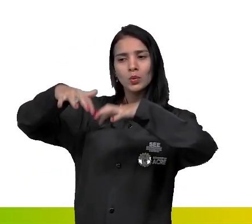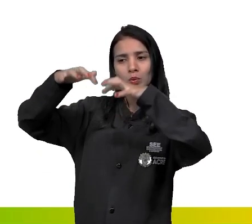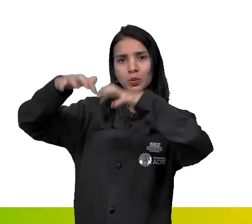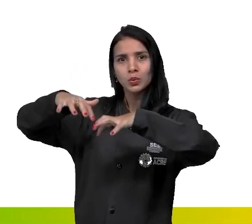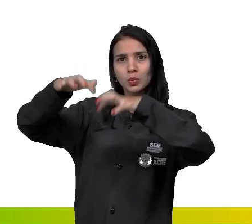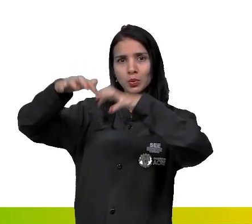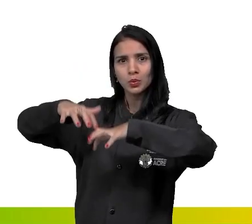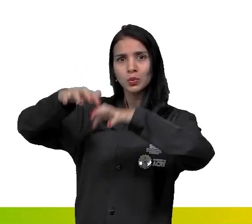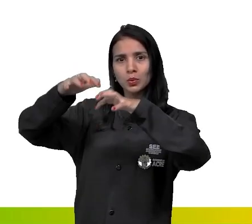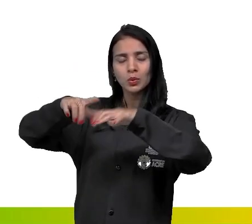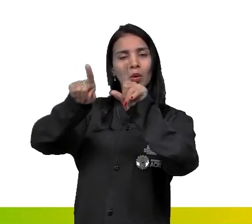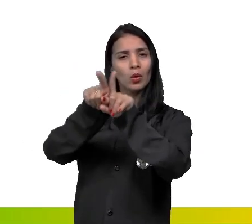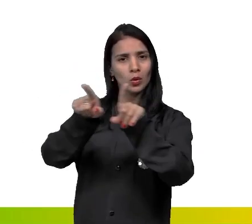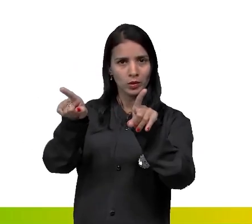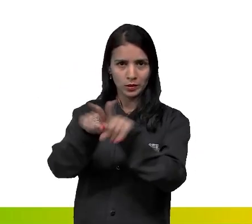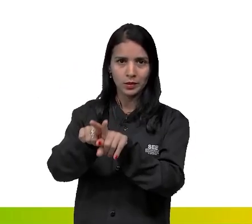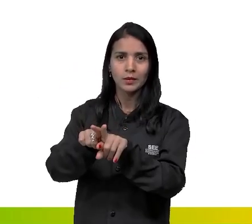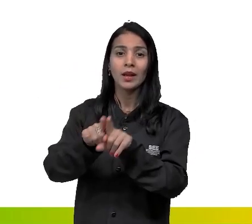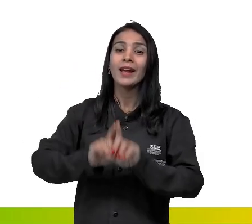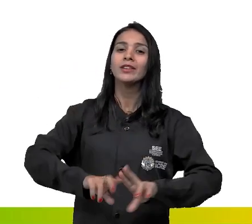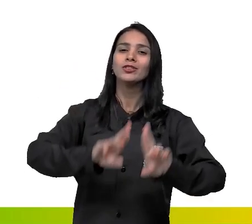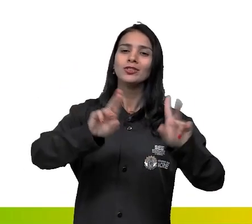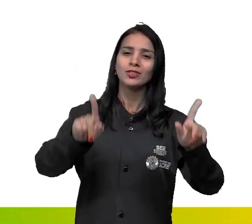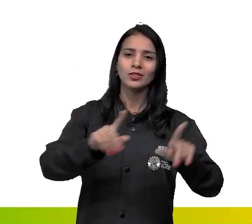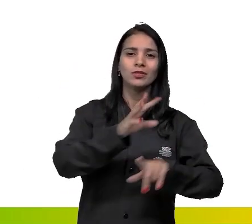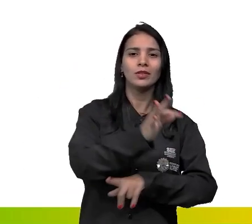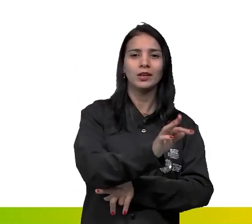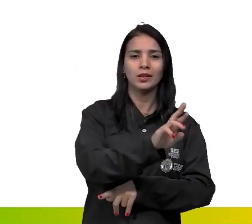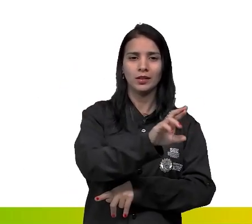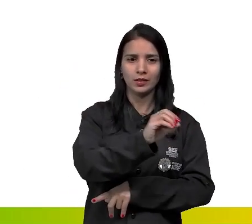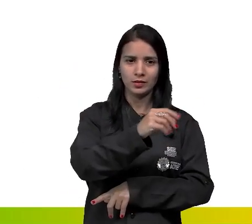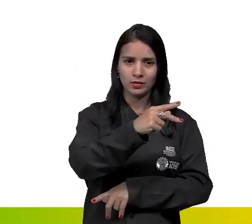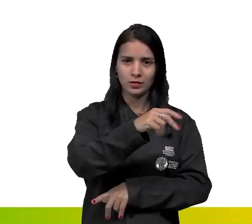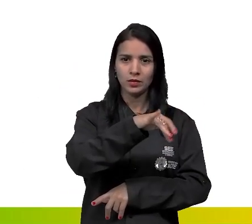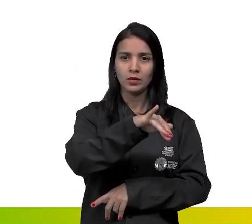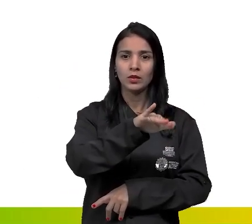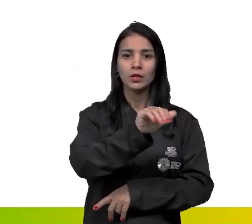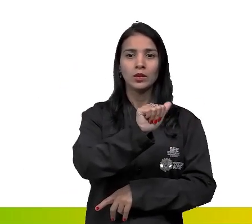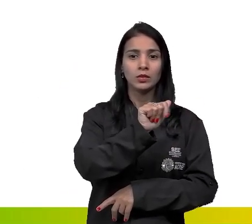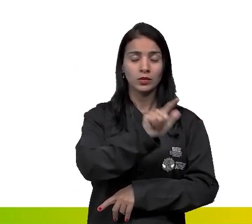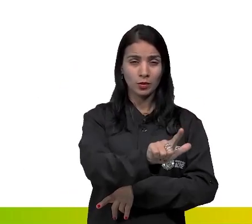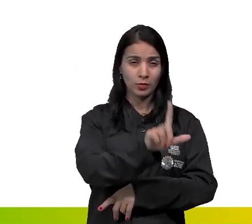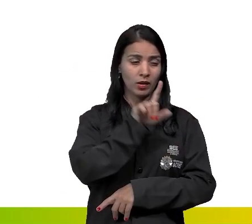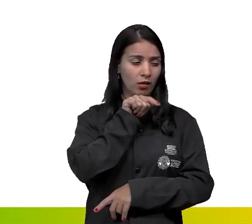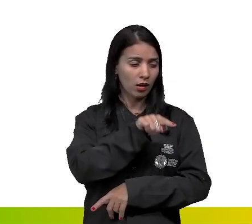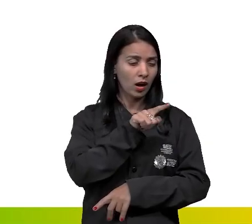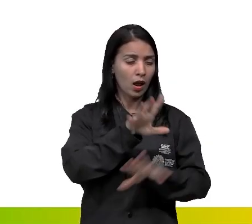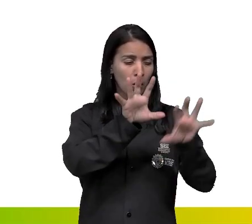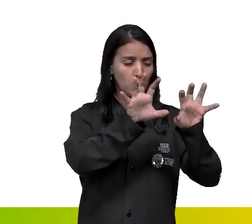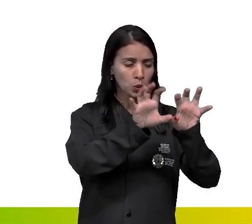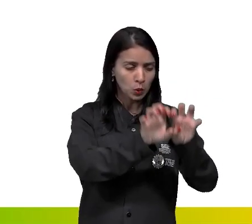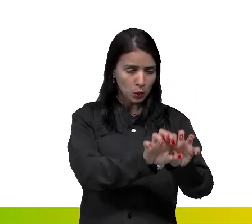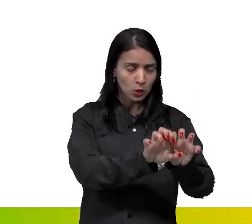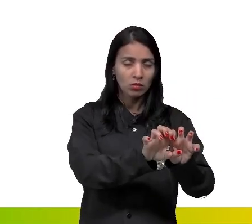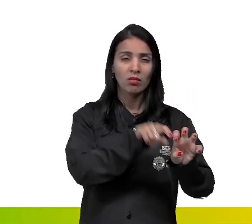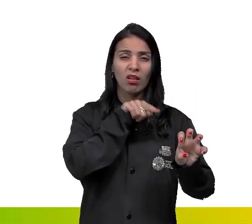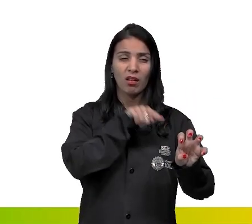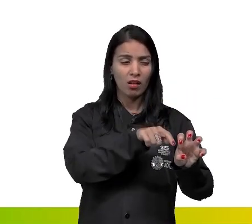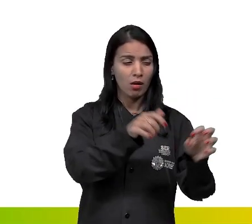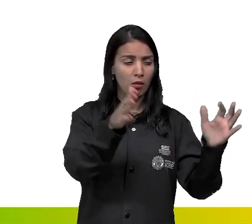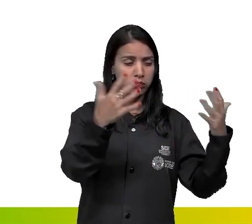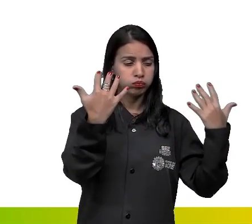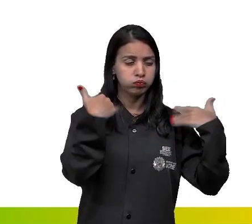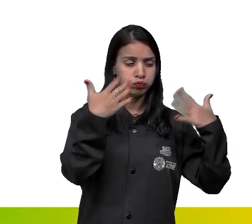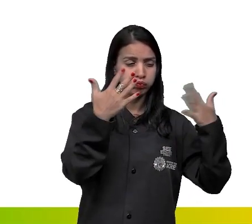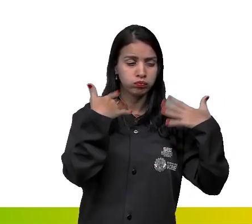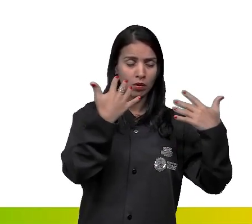alta concentração de chuva, diferente do clima tropical, que é considerado aí mais